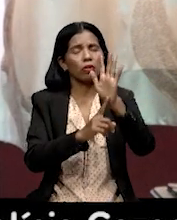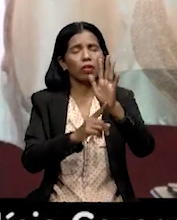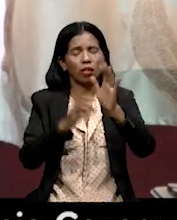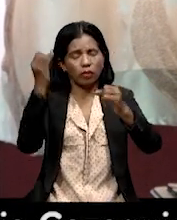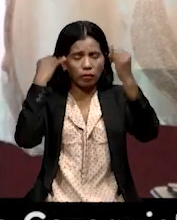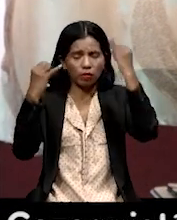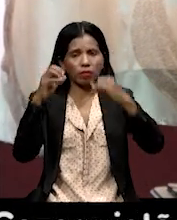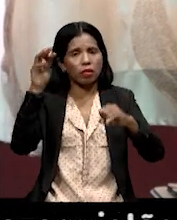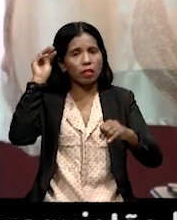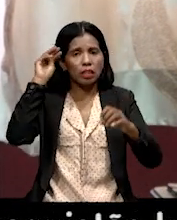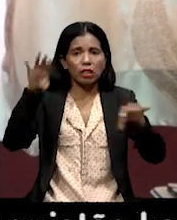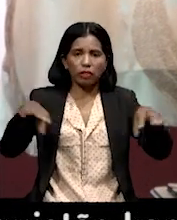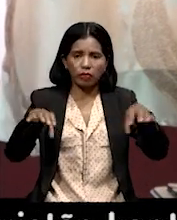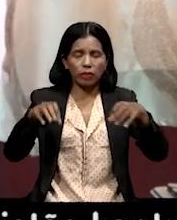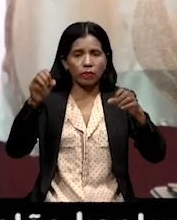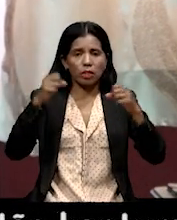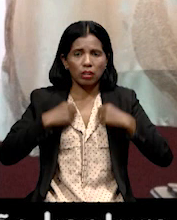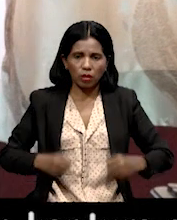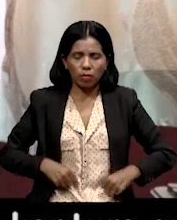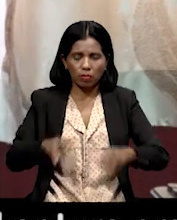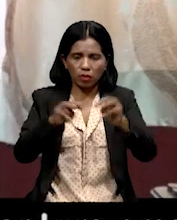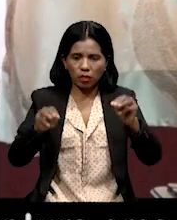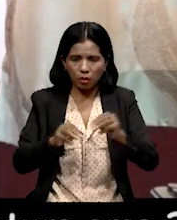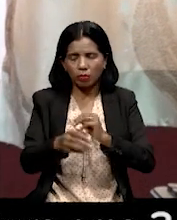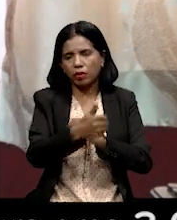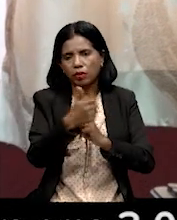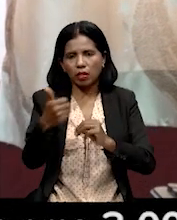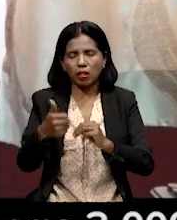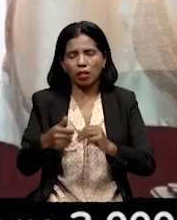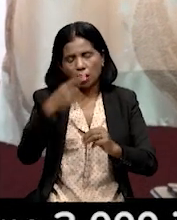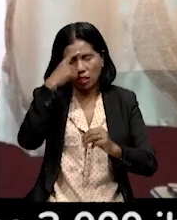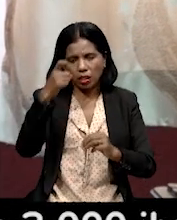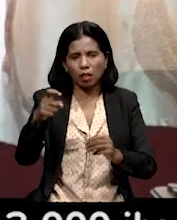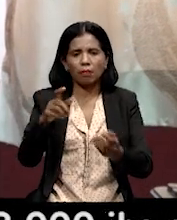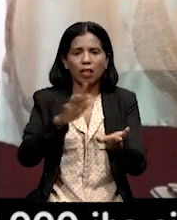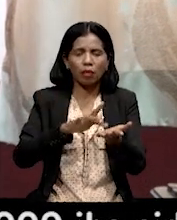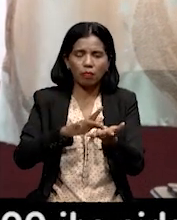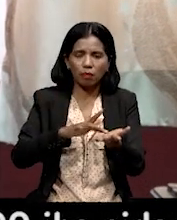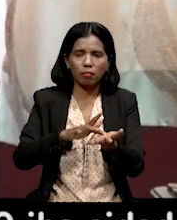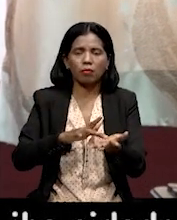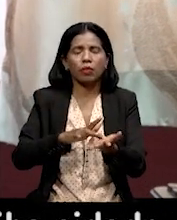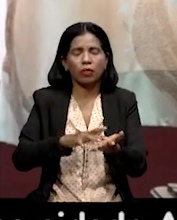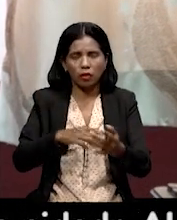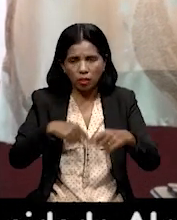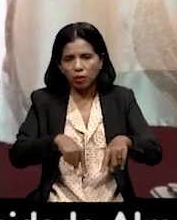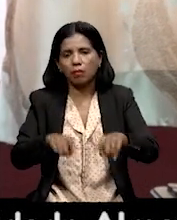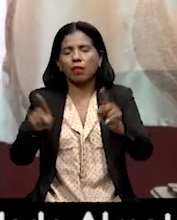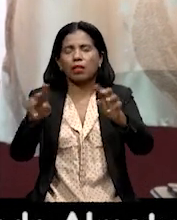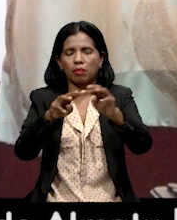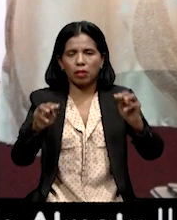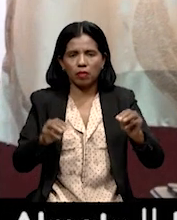saúde município sira tamanho me está botando aí catac matéria química ser né está botando aí município excepto